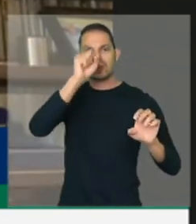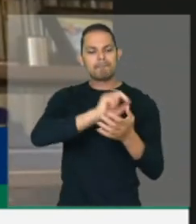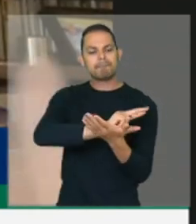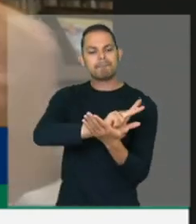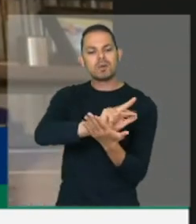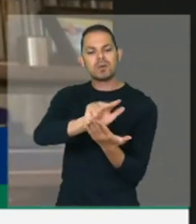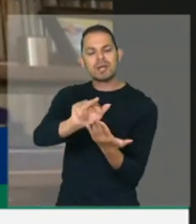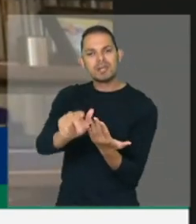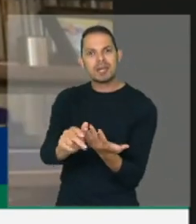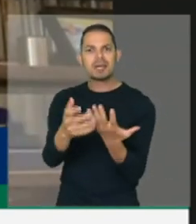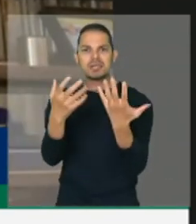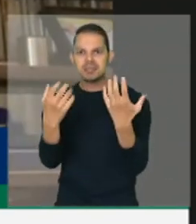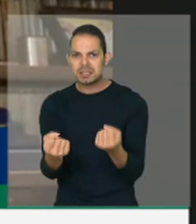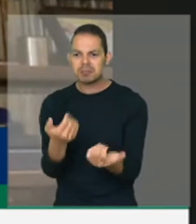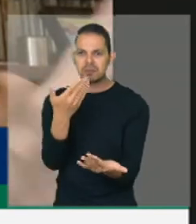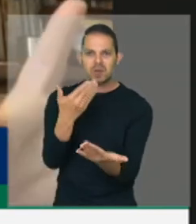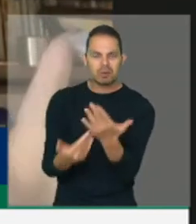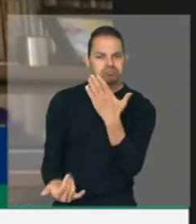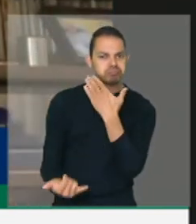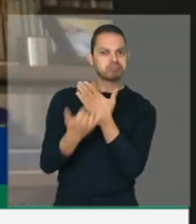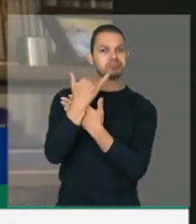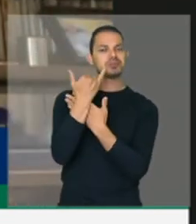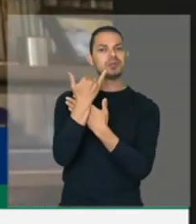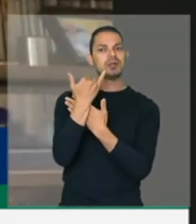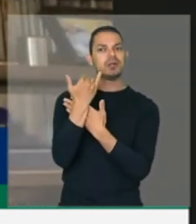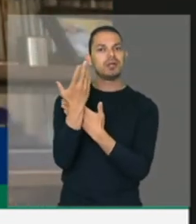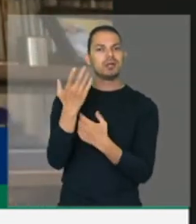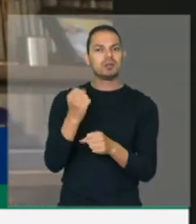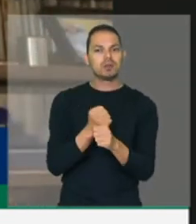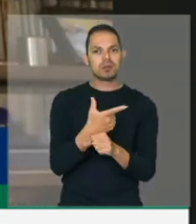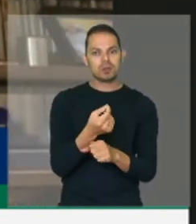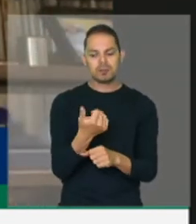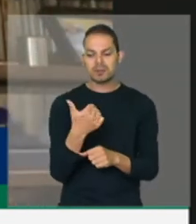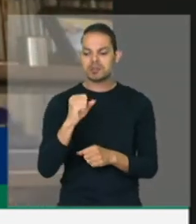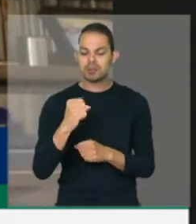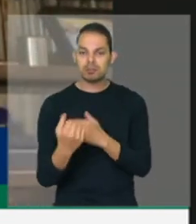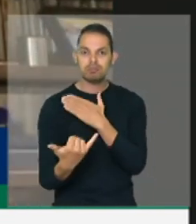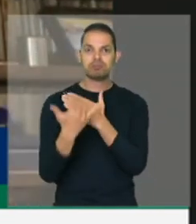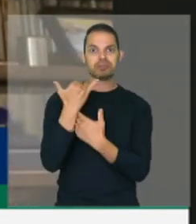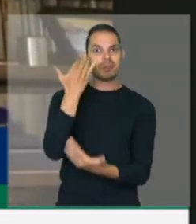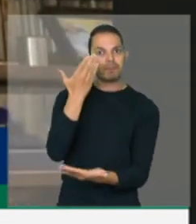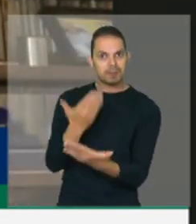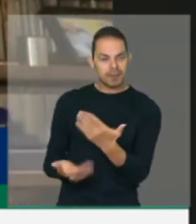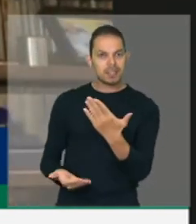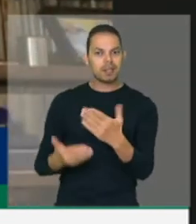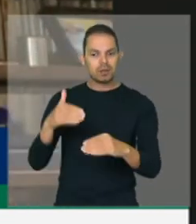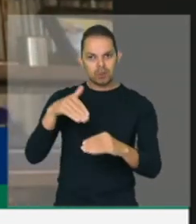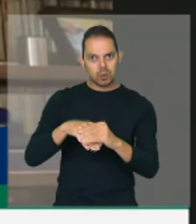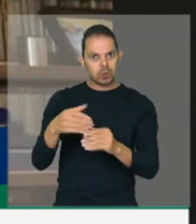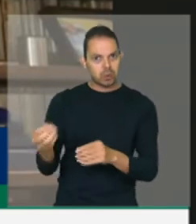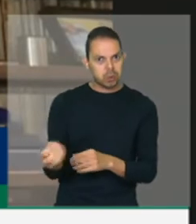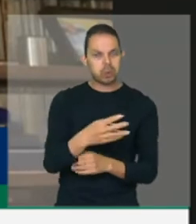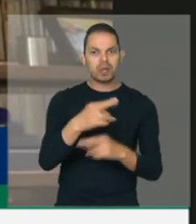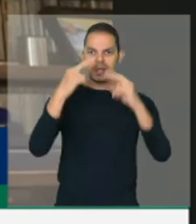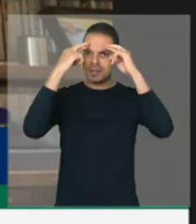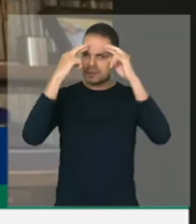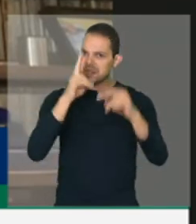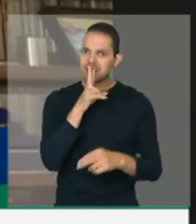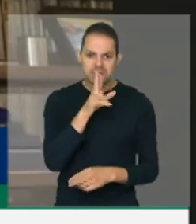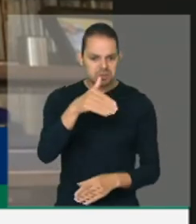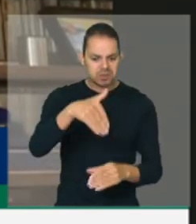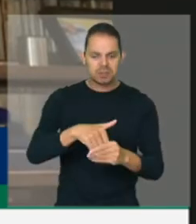pluralidade, aceitamos as derrotas. Quando nós fomos derrotados em 2018, nós não fomos entrar para anular a eleição, respeitamos o resultado das